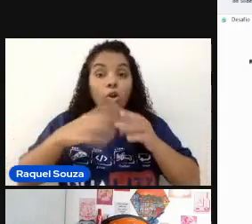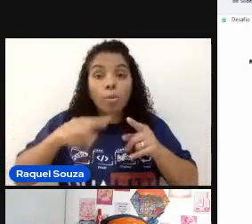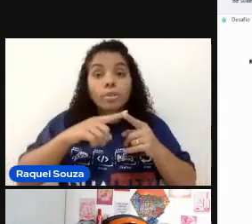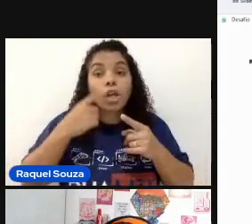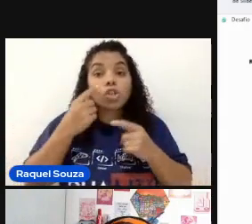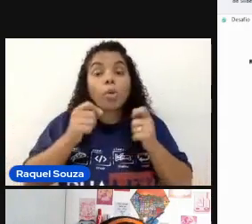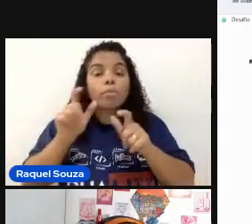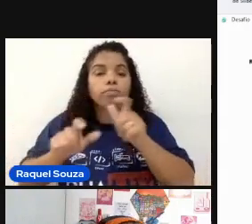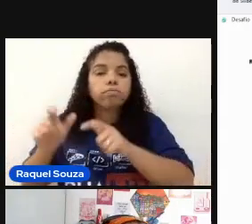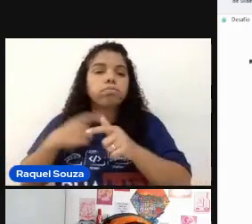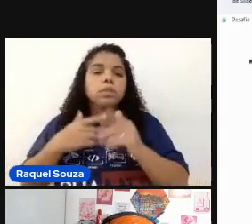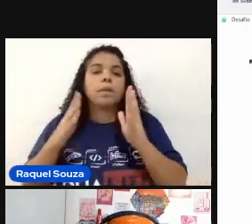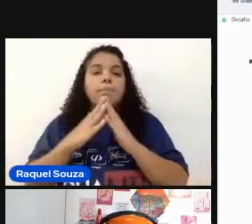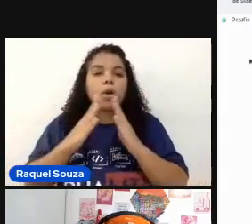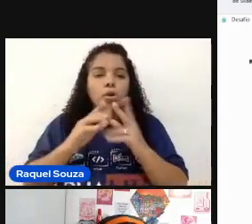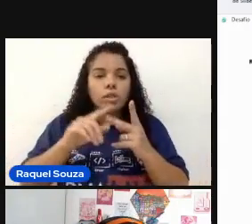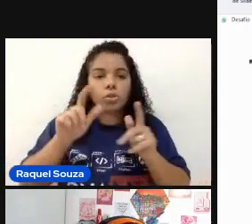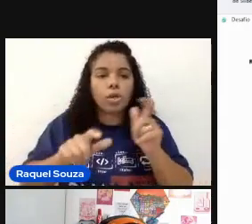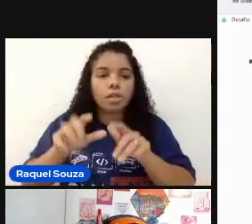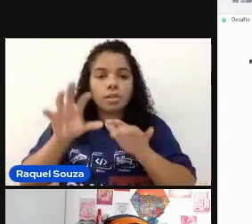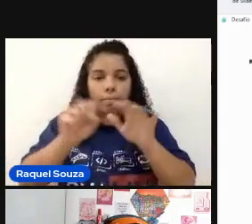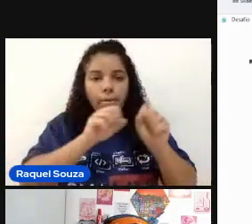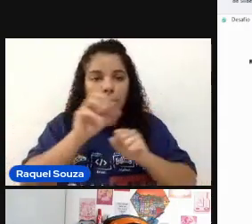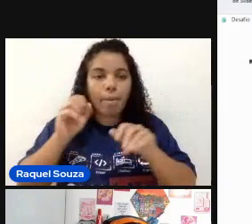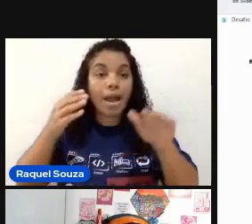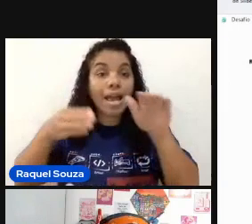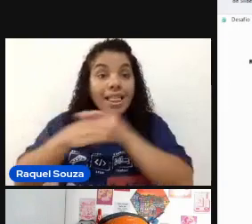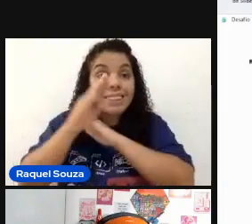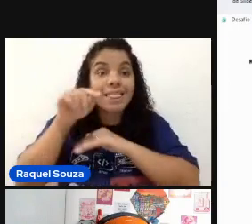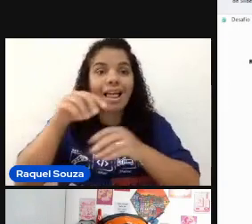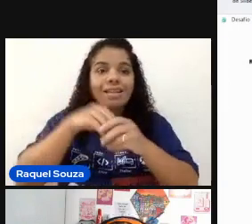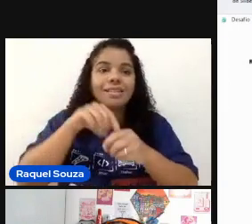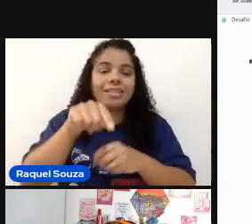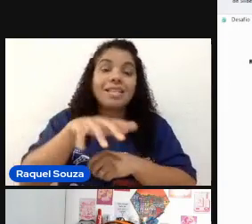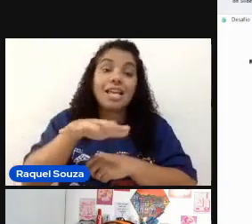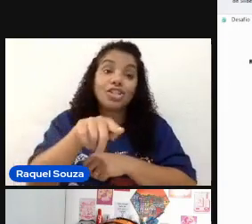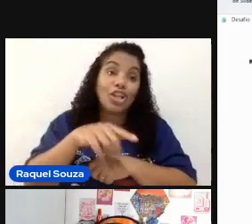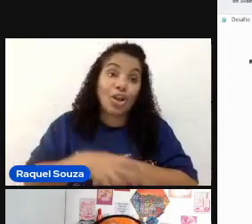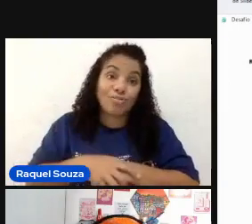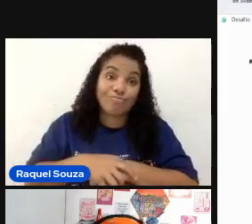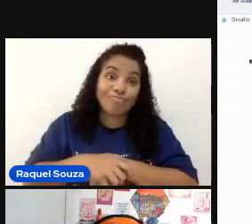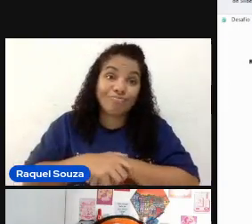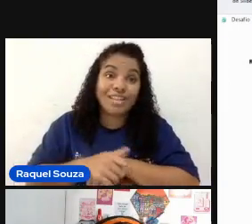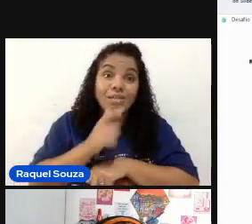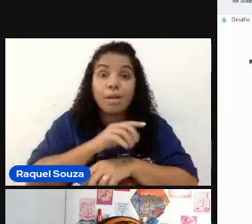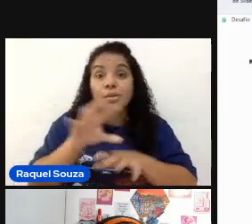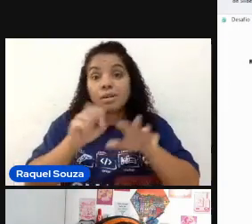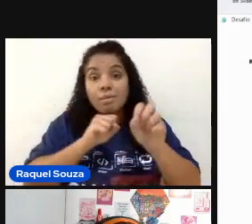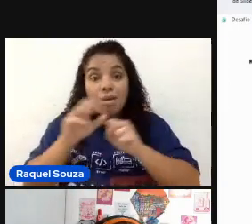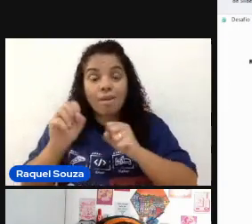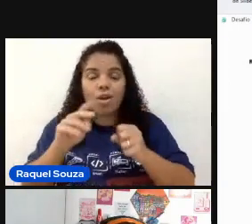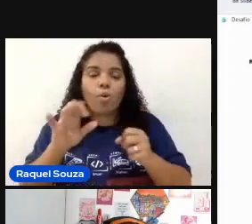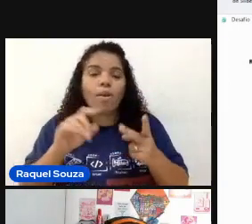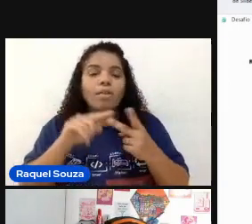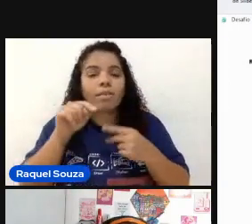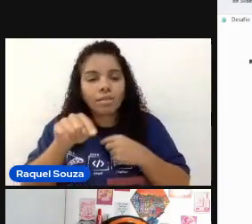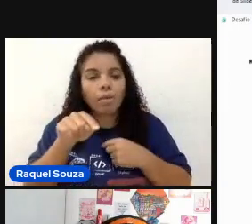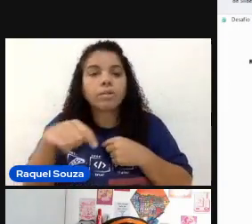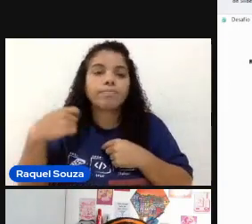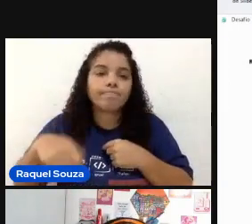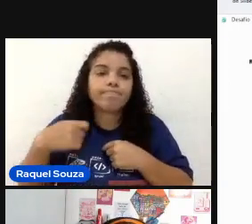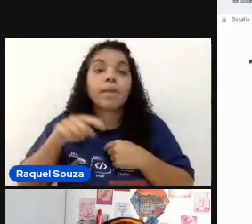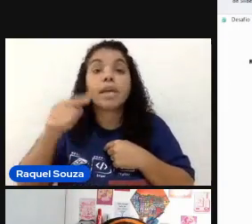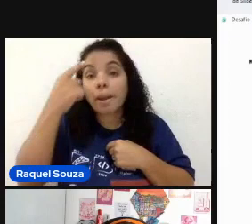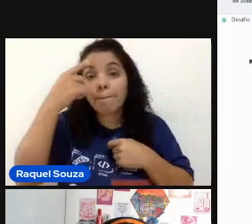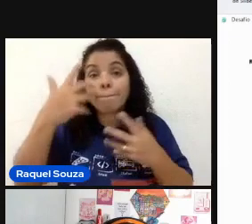morador, esse catador, entrasse ali nessas regiões para estar fazendo essa coleta? Então, aqui a gente precisaria